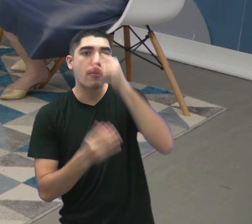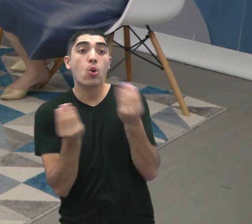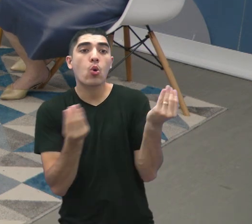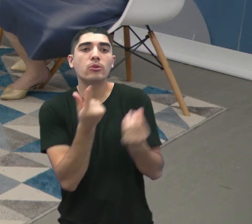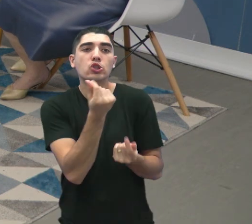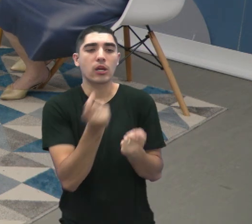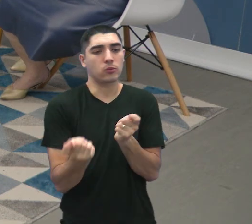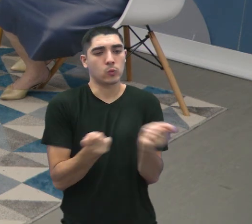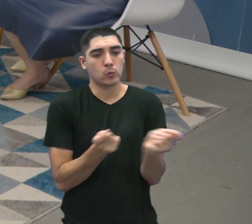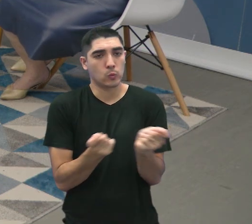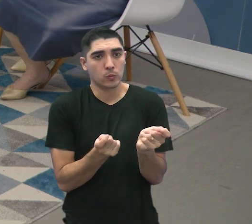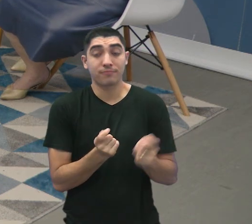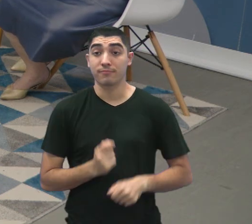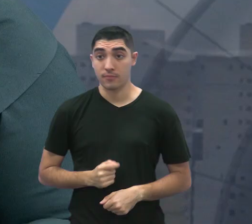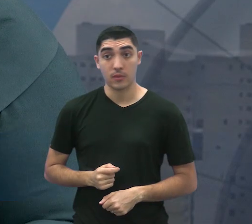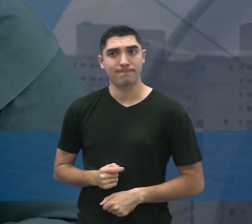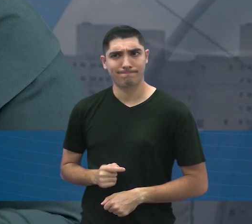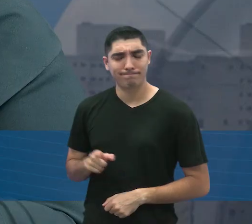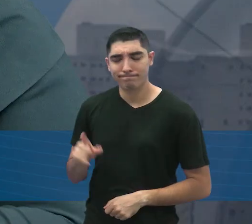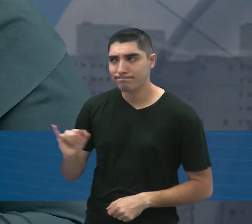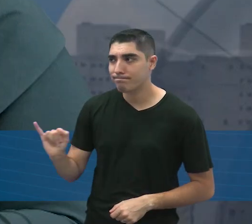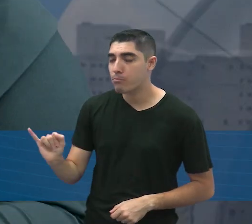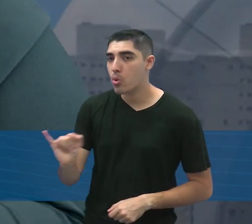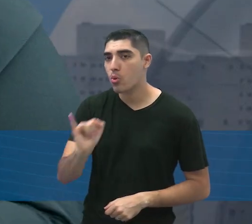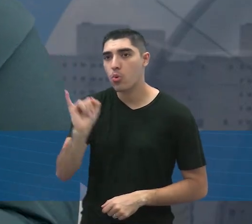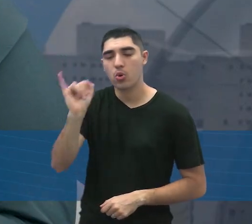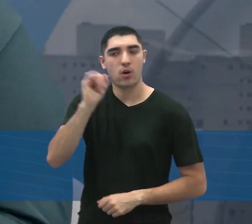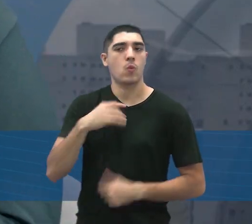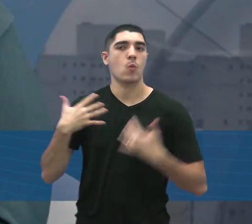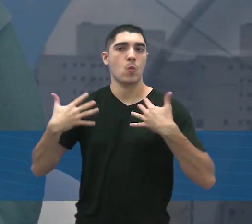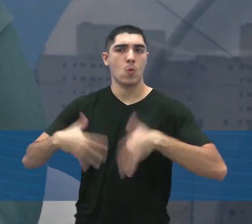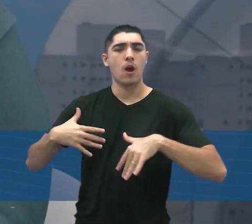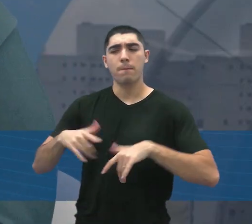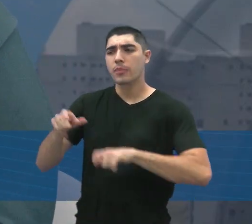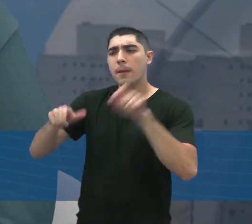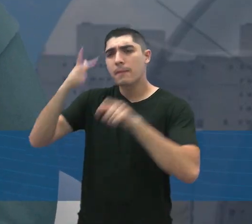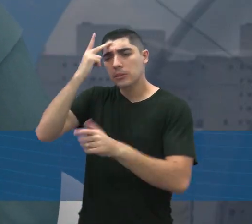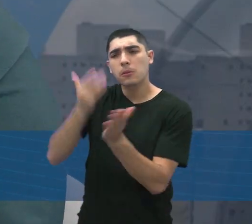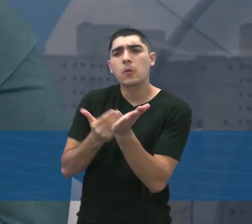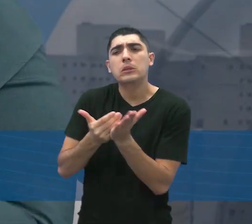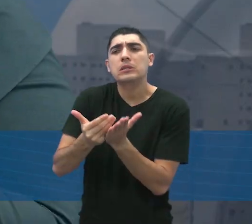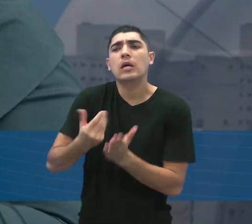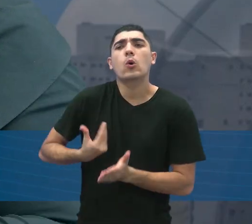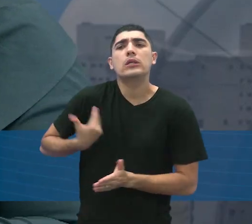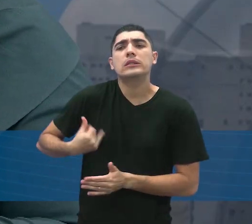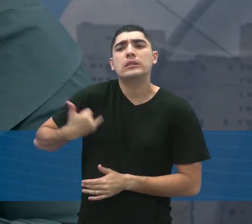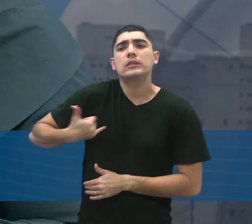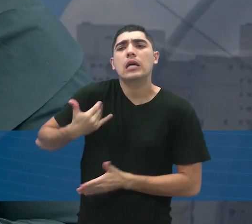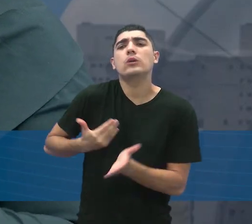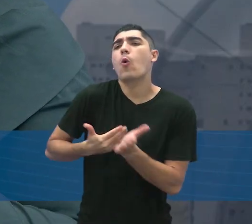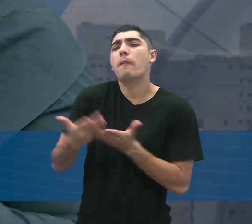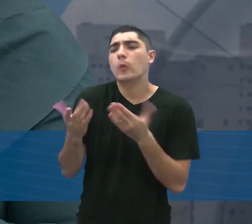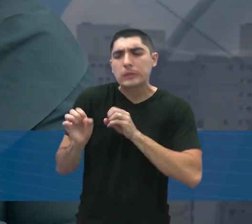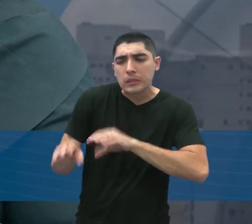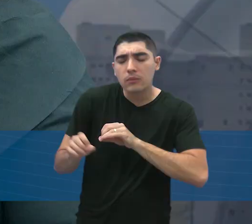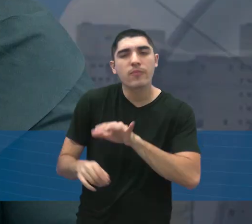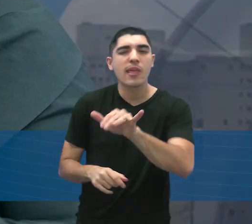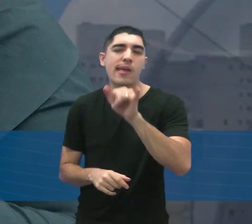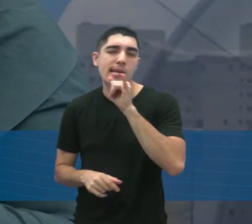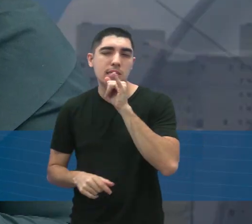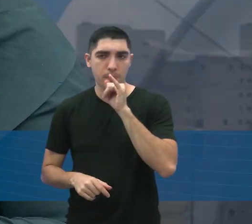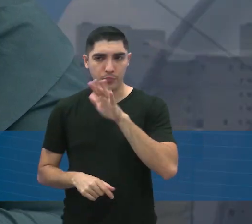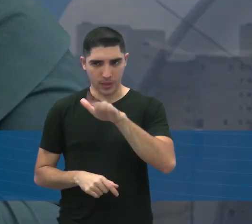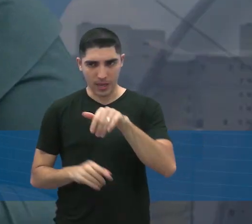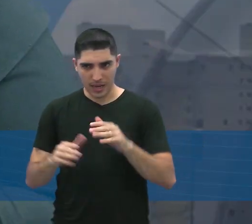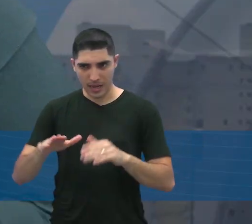com a grana, né? É fundamental. E sempre que me perguntam com qual idade começar, sabe quando a criança ela pede,